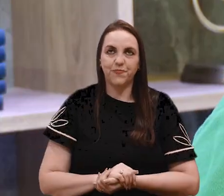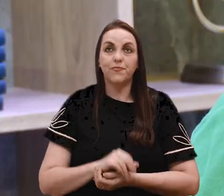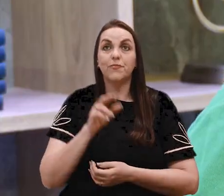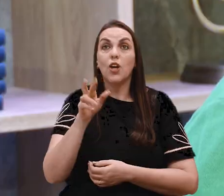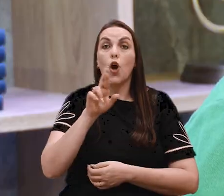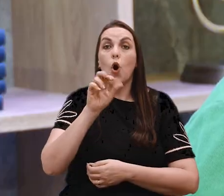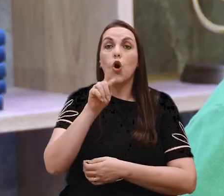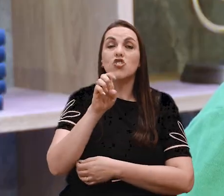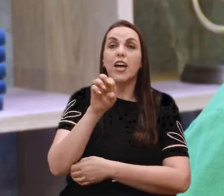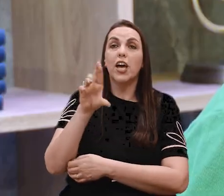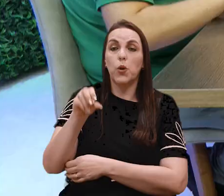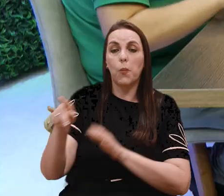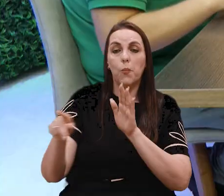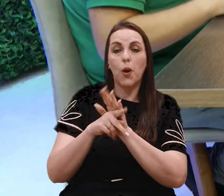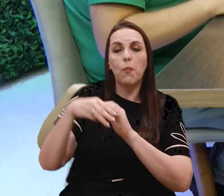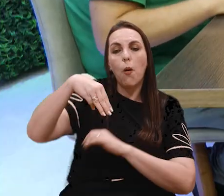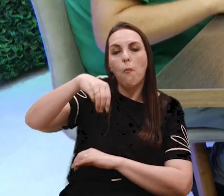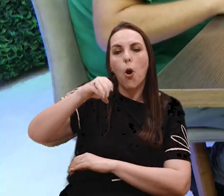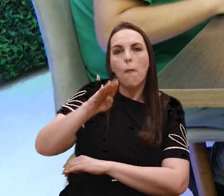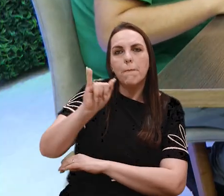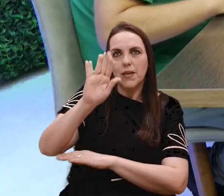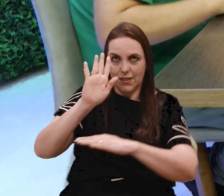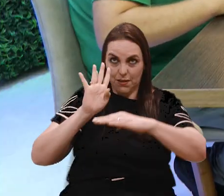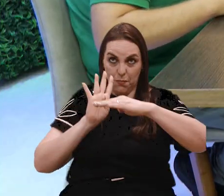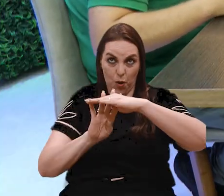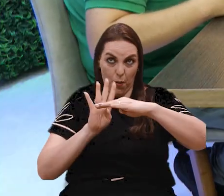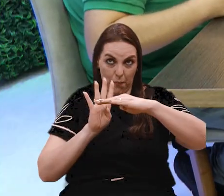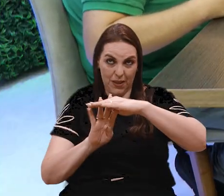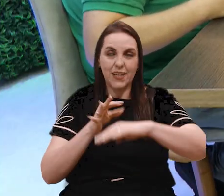Caxias. Rogério, o MOB tem essa